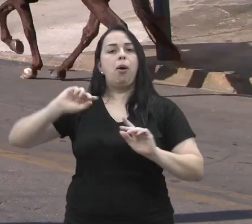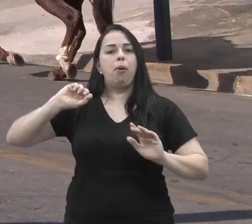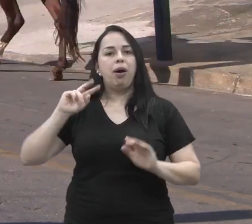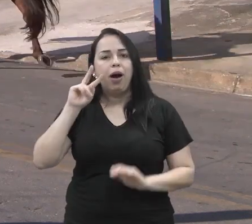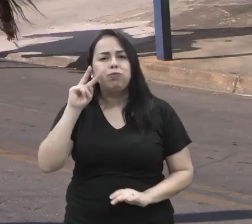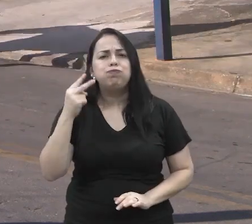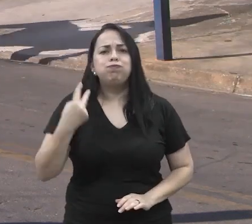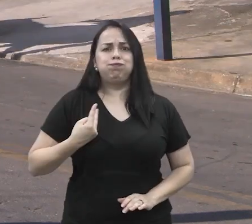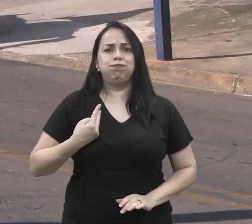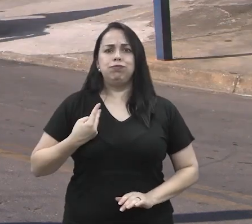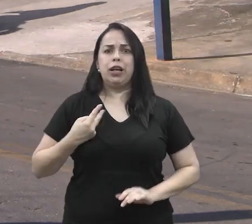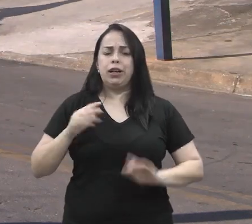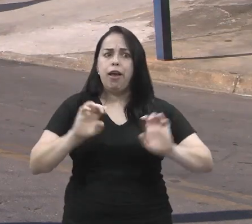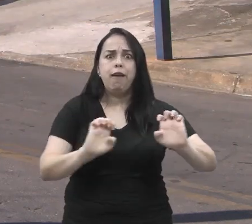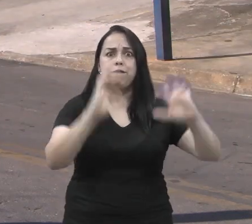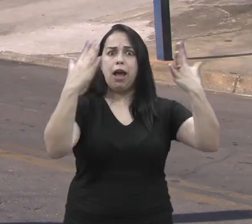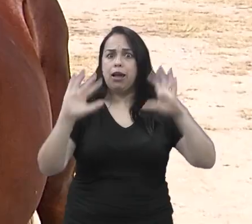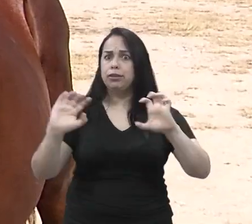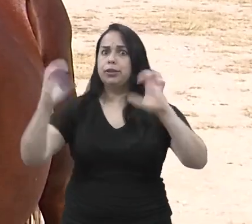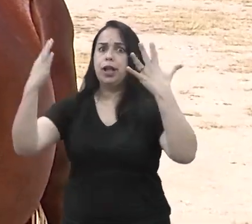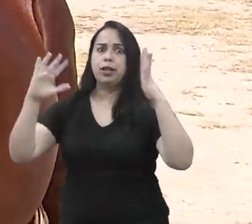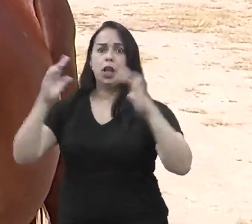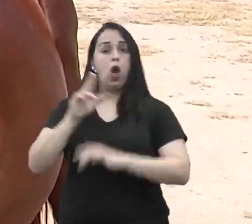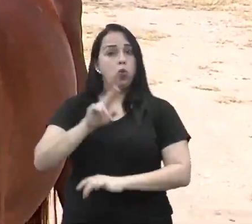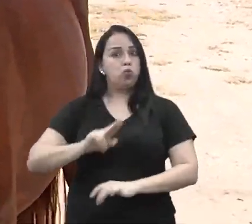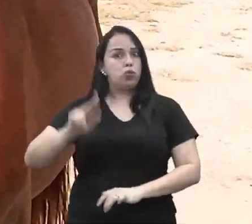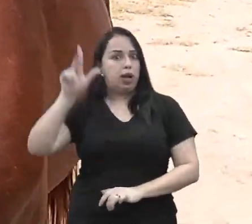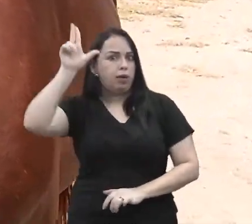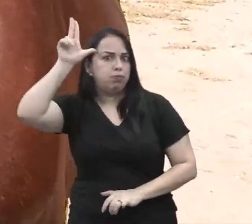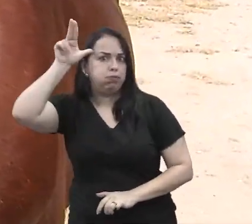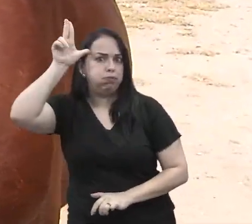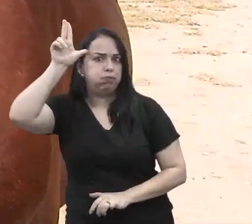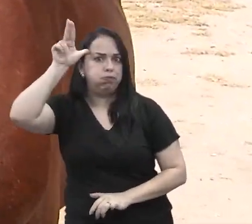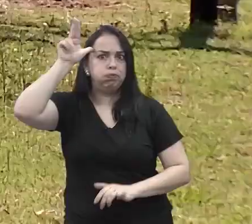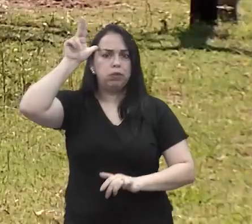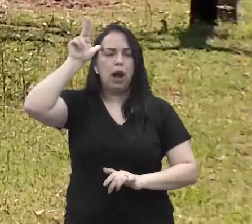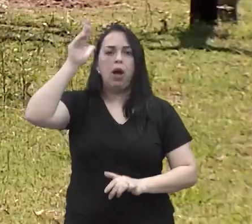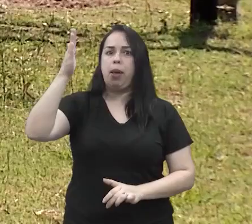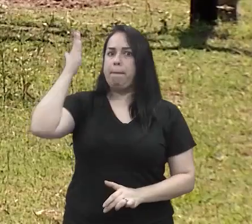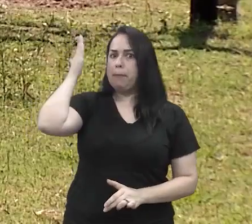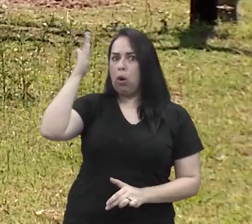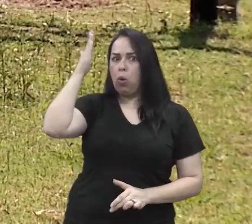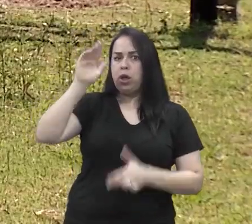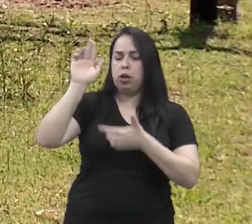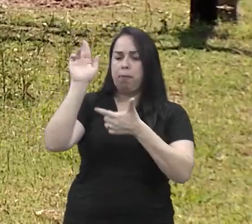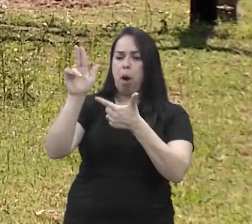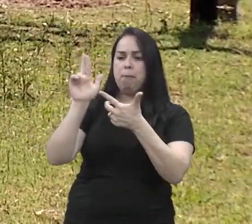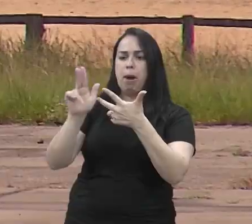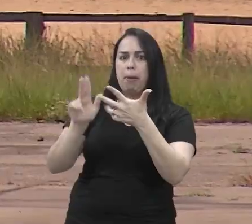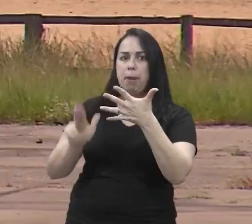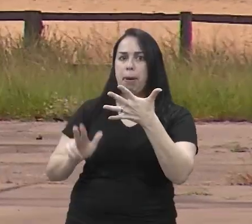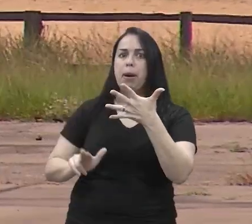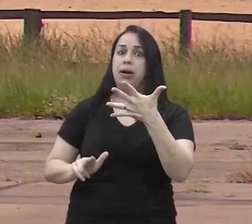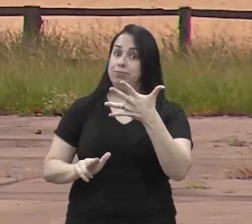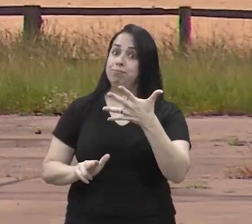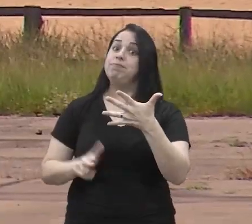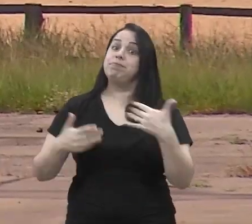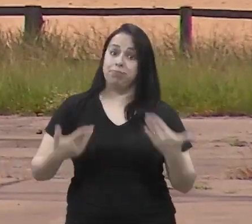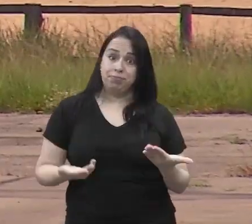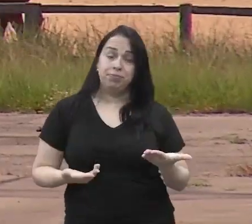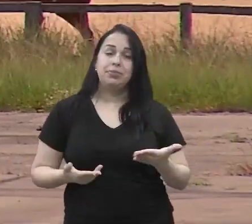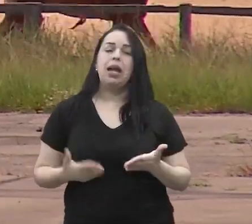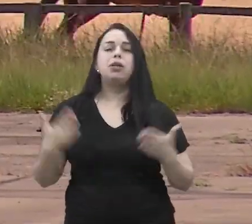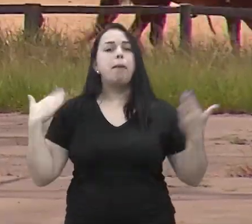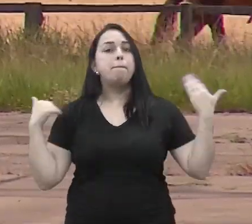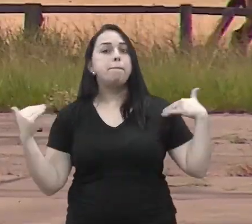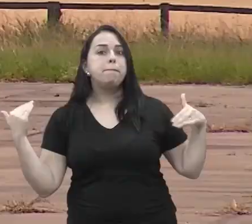é amplamente reconhecido por promover diversos eventos que envolvem cavalos, éguas, mulas e outros animais para